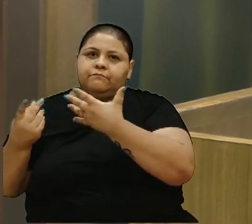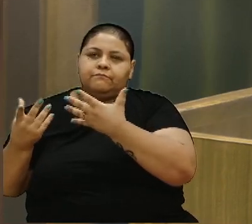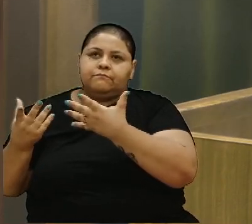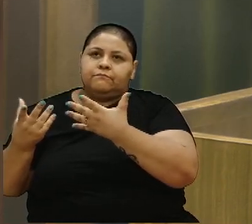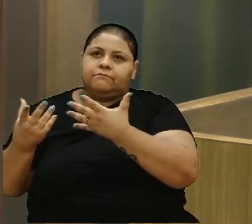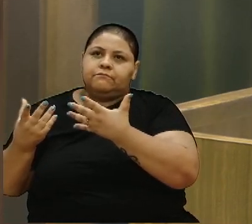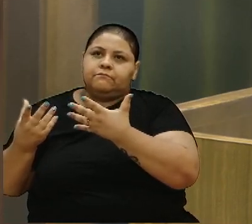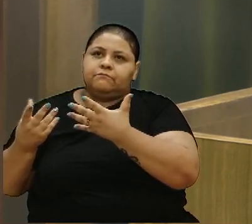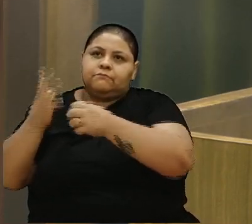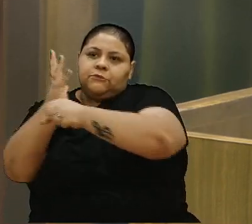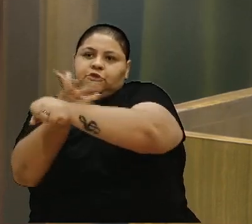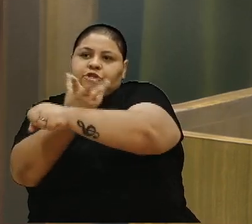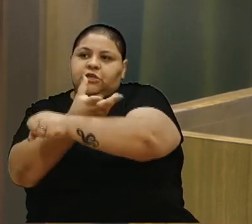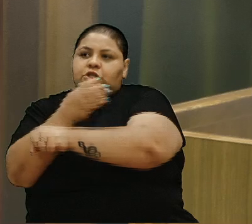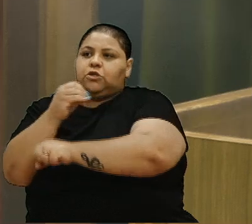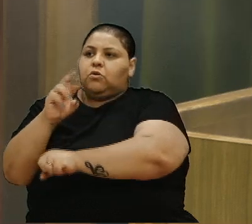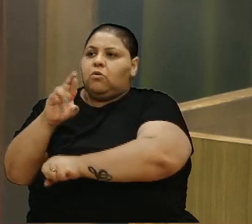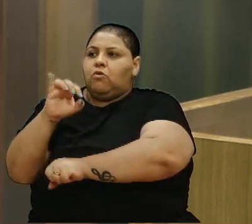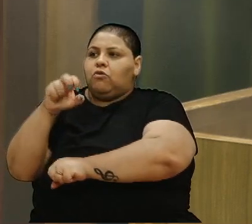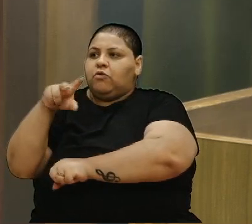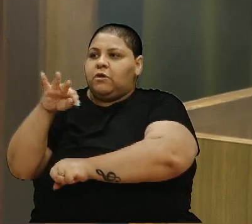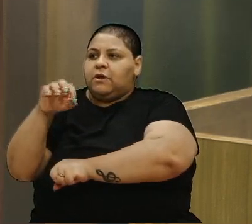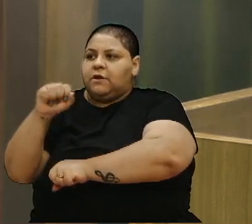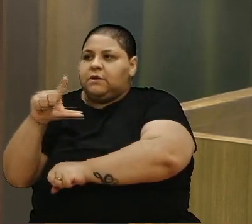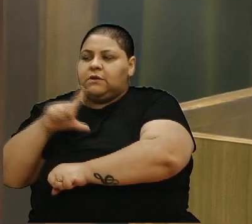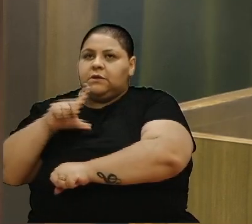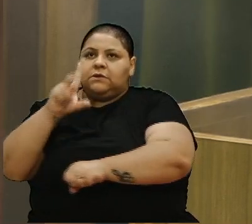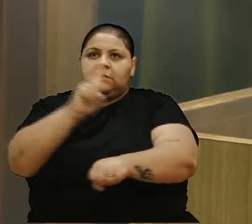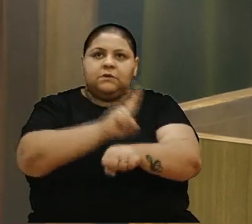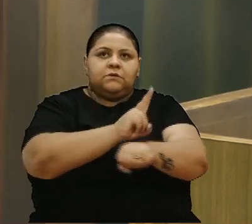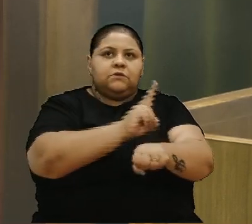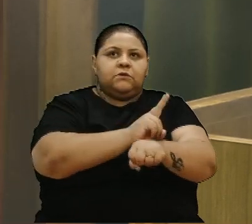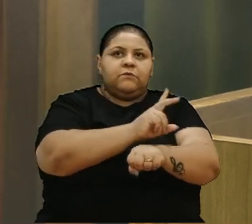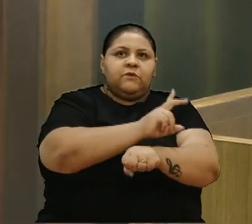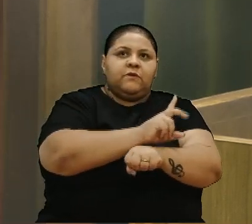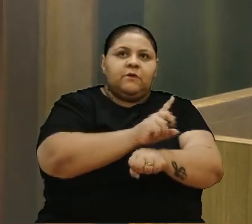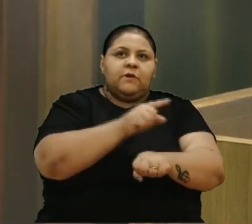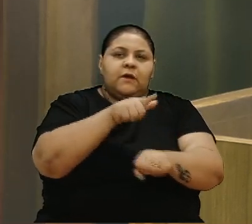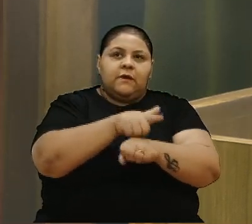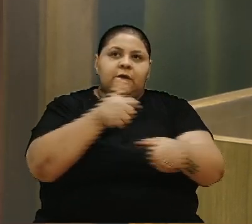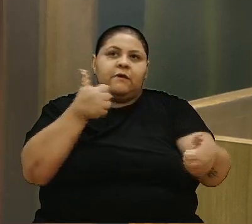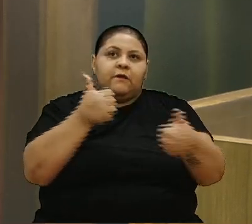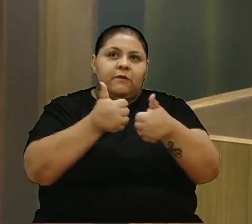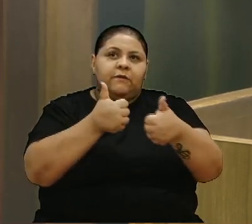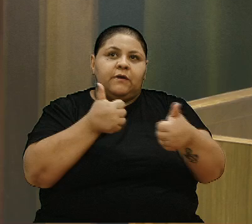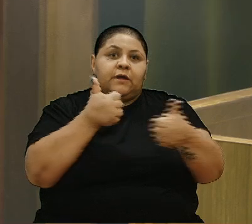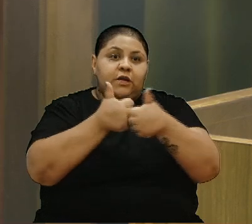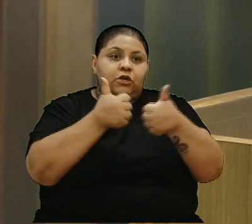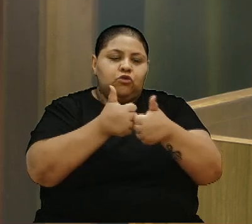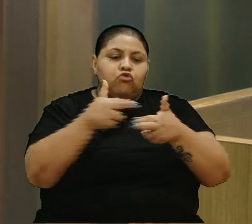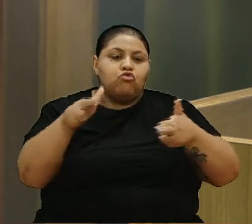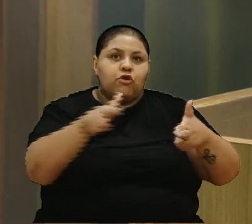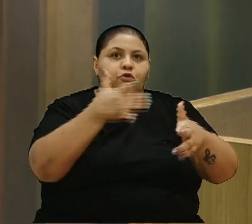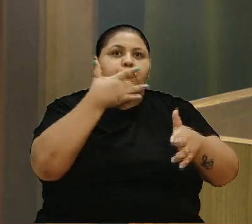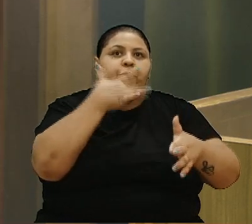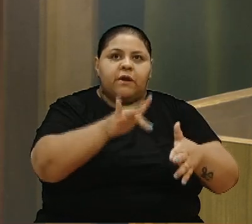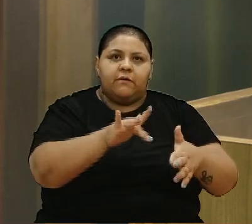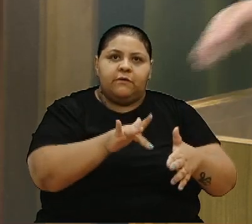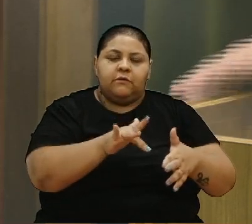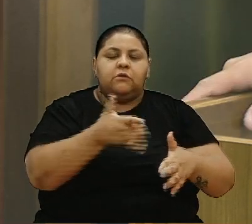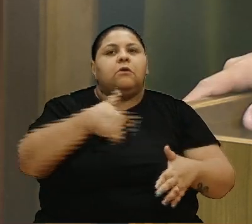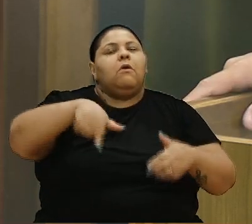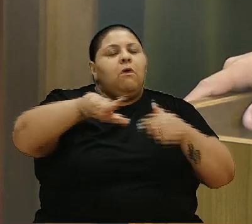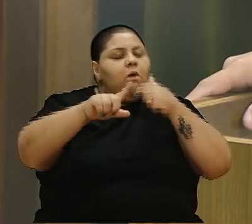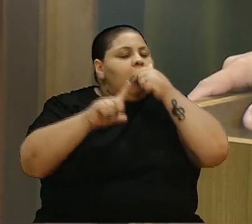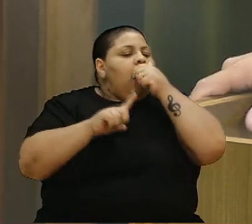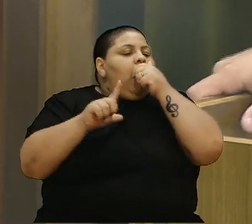no Jardim Oriental e tem uma vaga no Governador Roberto Silveira, aqui no Rio Branco. Então, nós